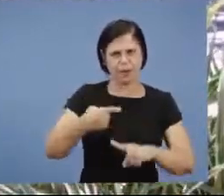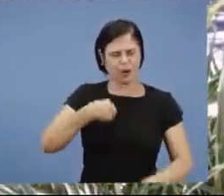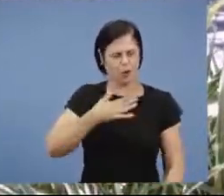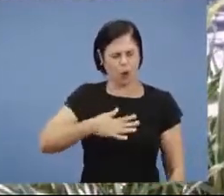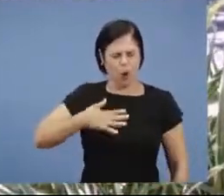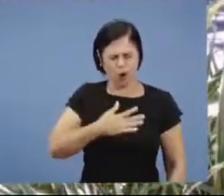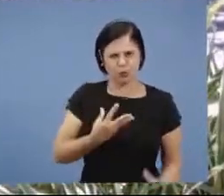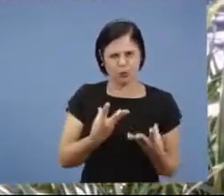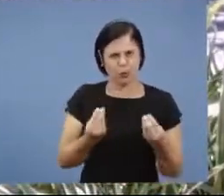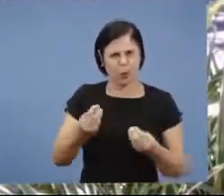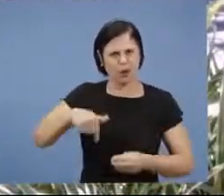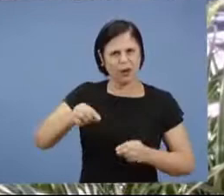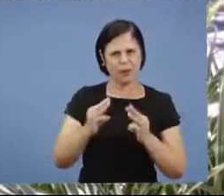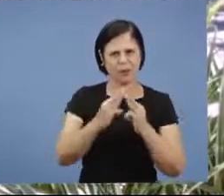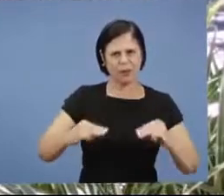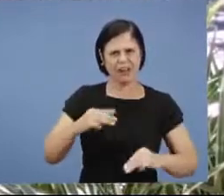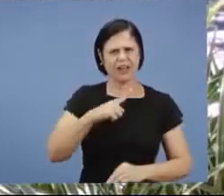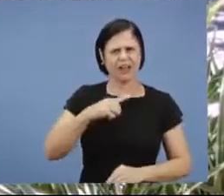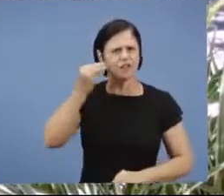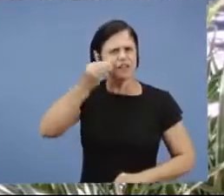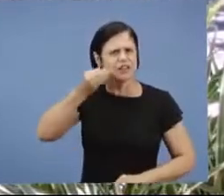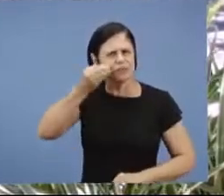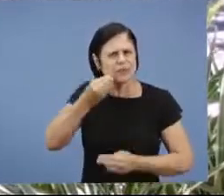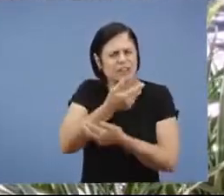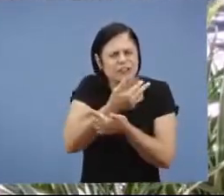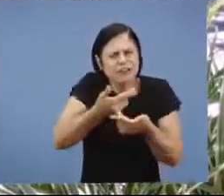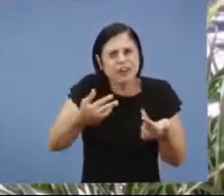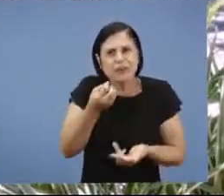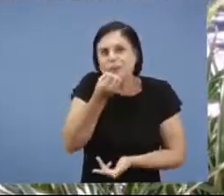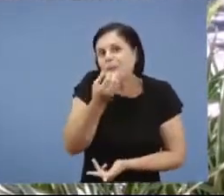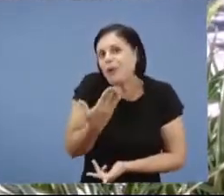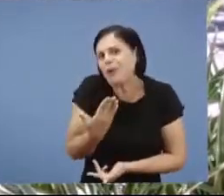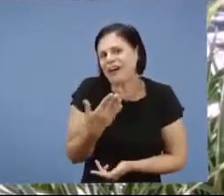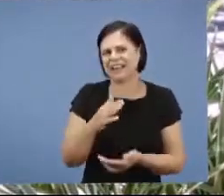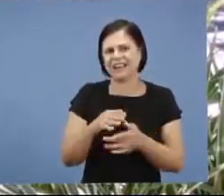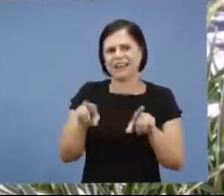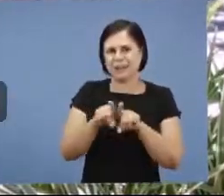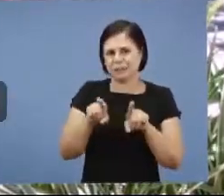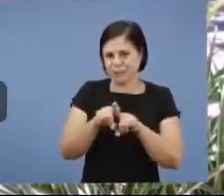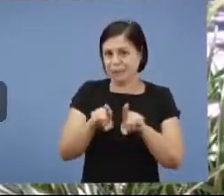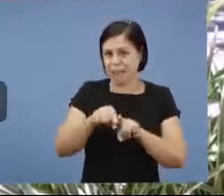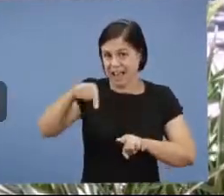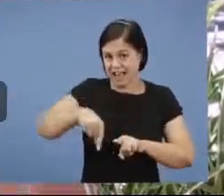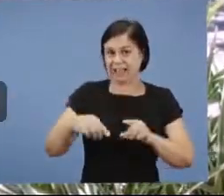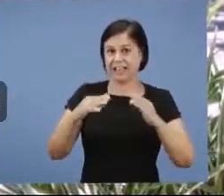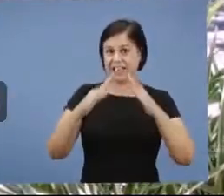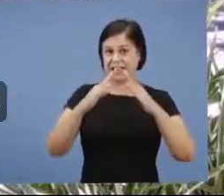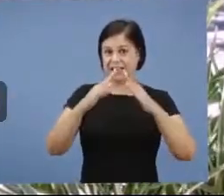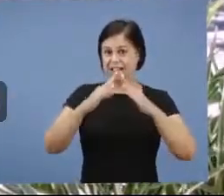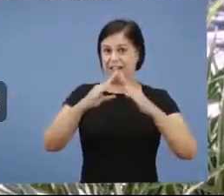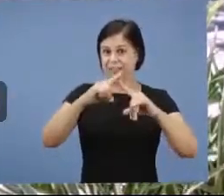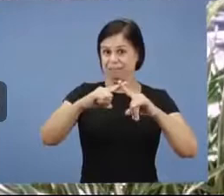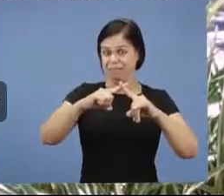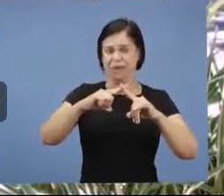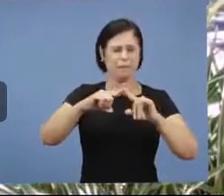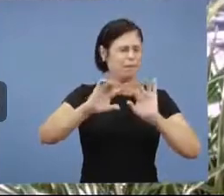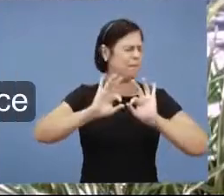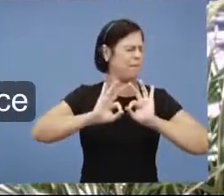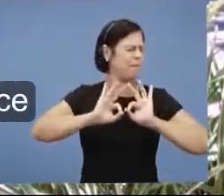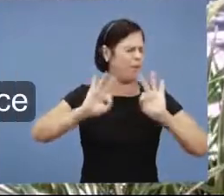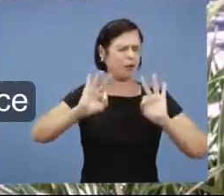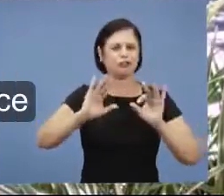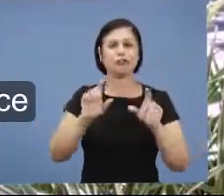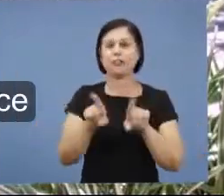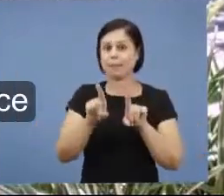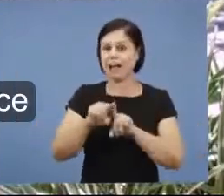bastante. A gente teve várias experiências boas, aqui no templo principalmente. Eu gosto daqui porque tem várias árvores,